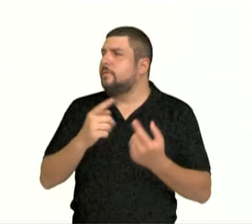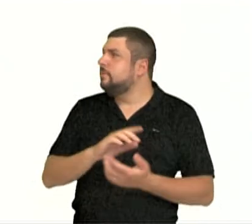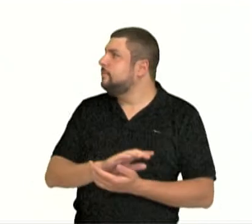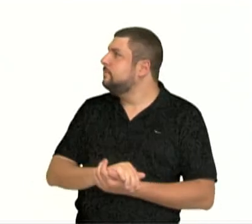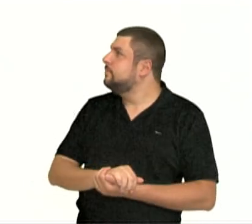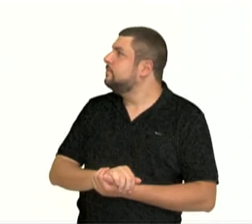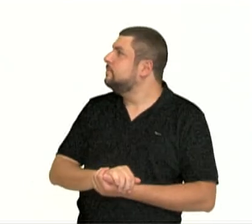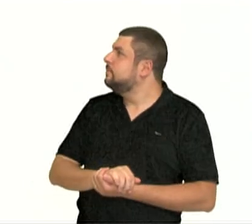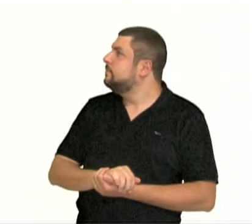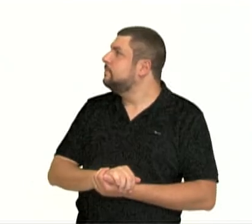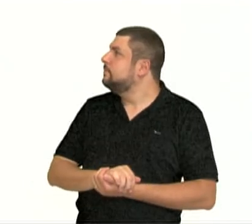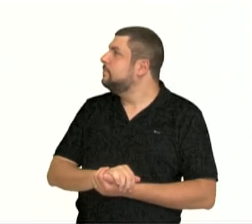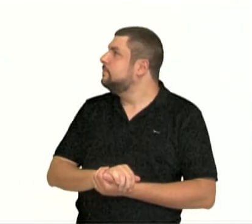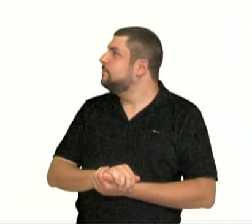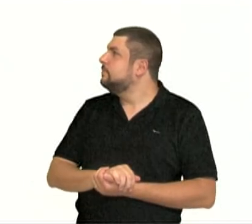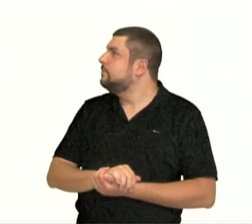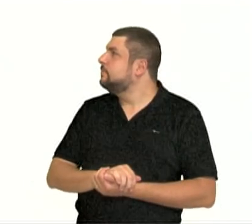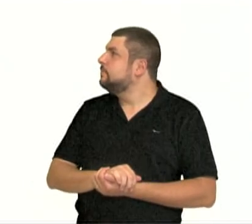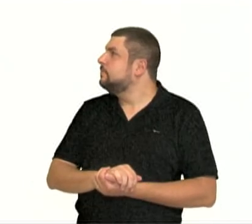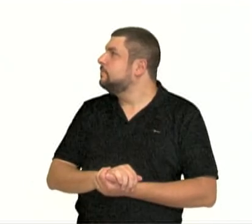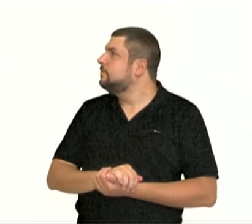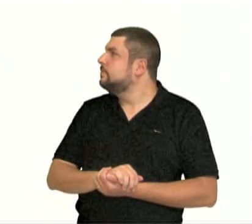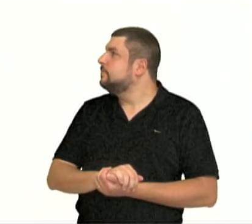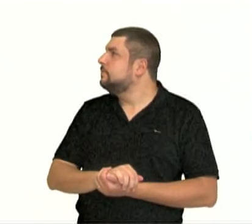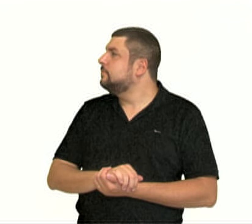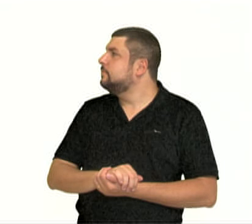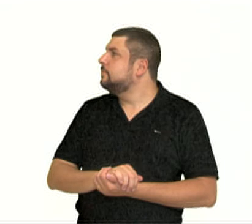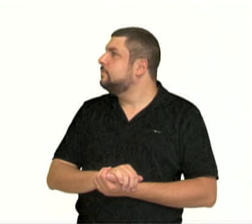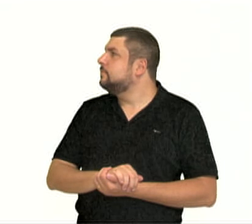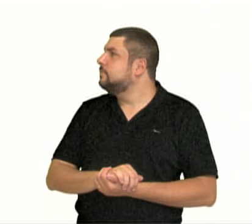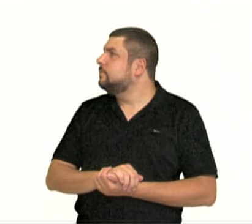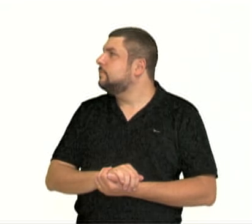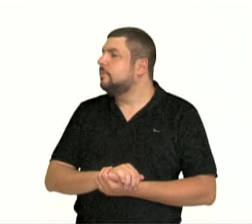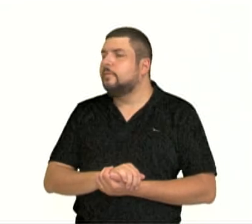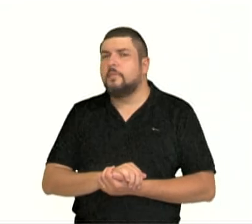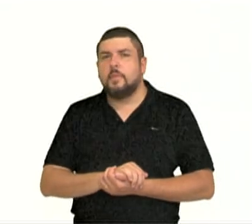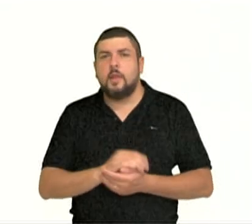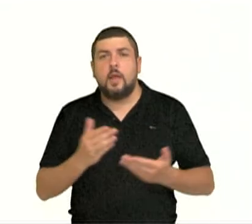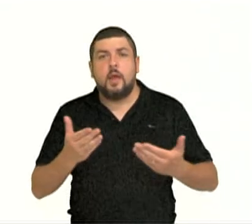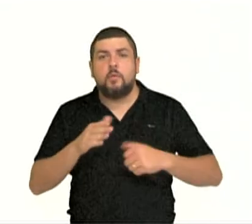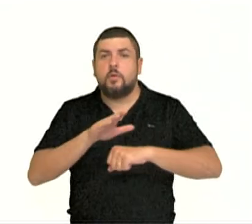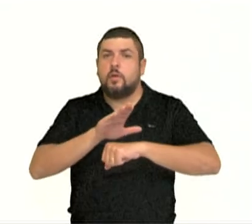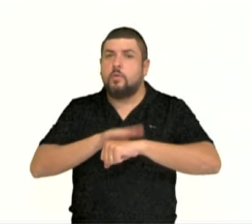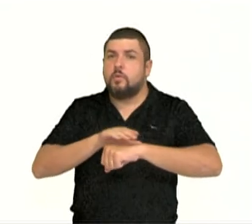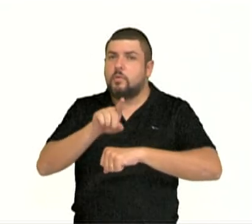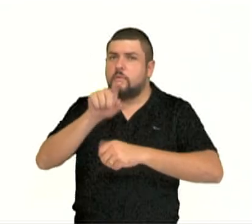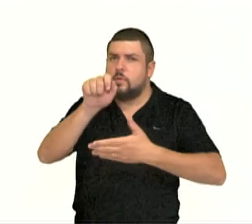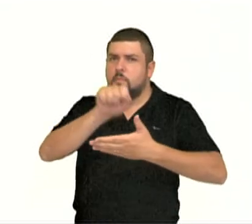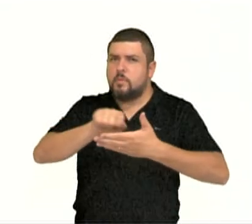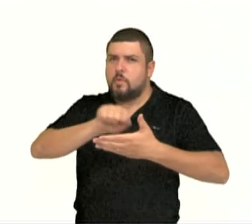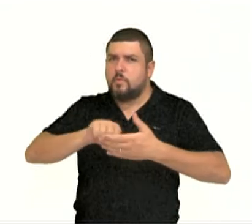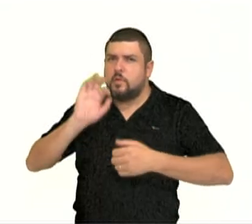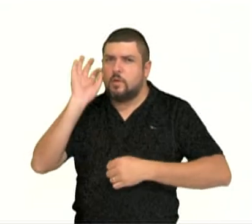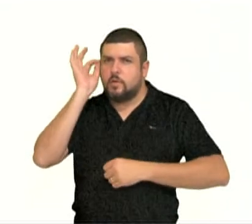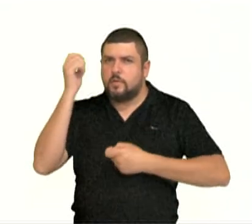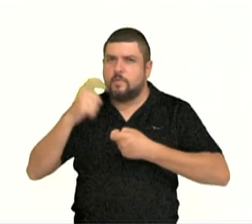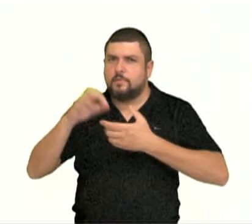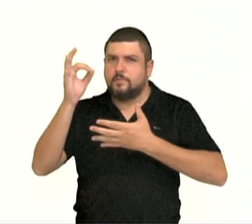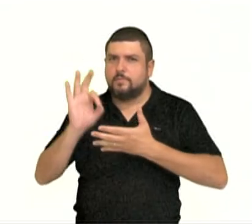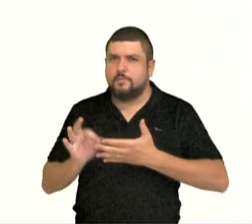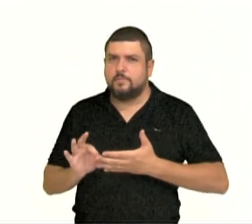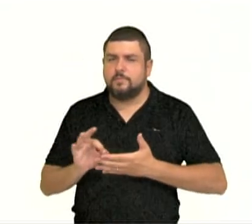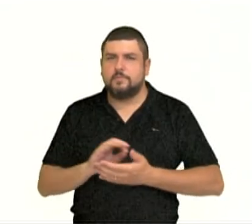por segundo, ou alternativa D, 27 Newton por segundo. Eu vou dar um tempo para vocês poderem discutir isso e daqui a pouco a gente volta.